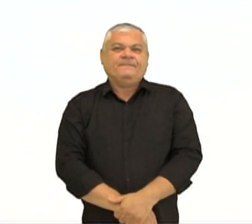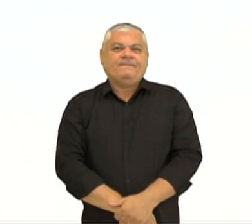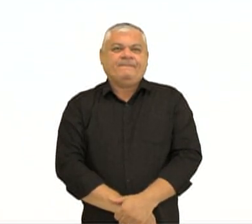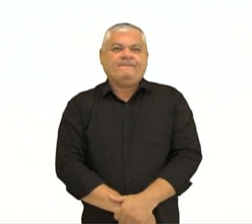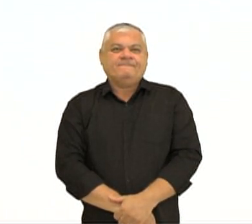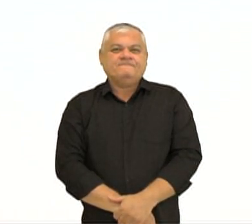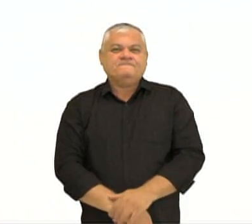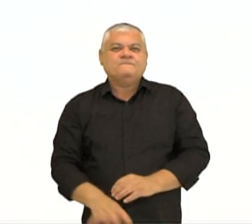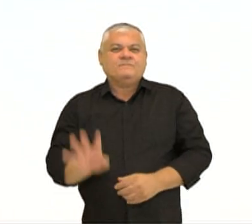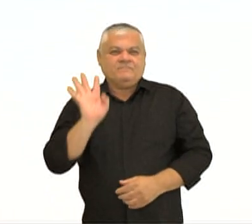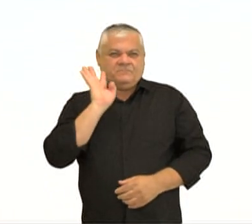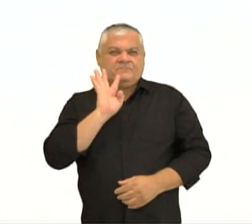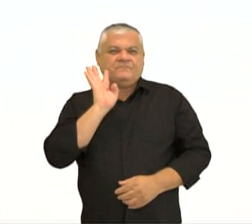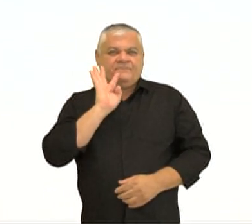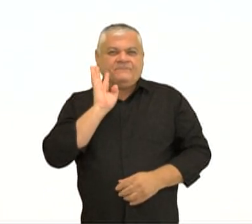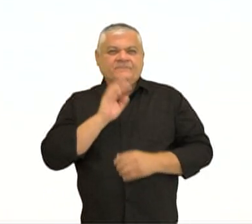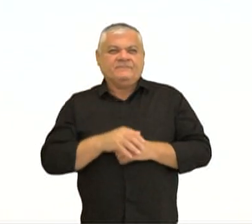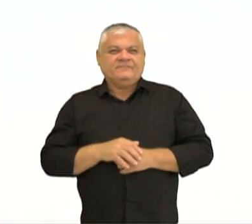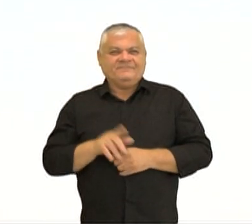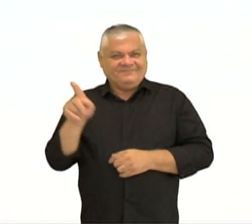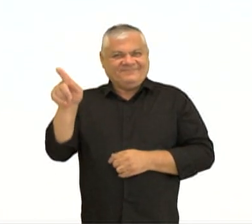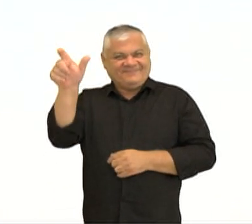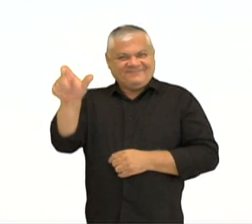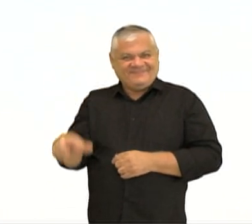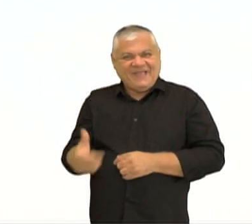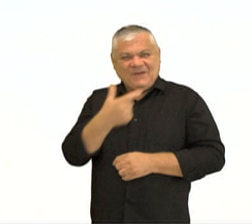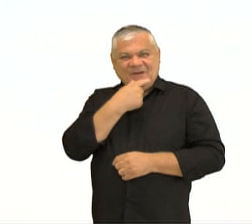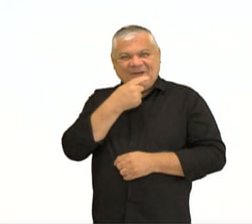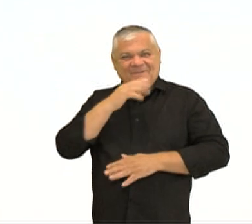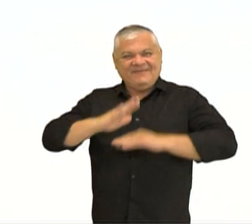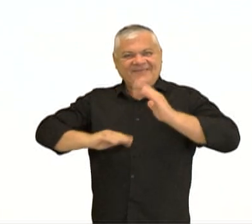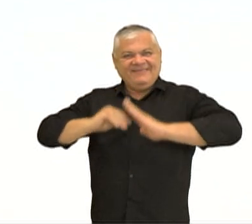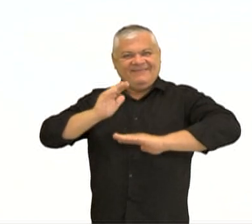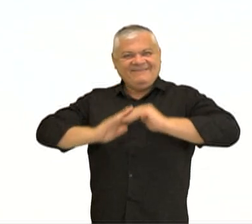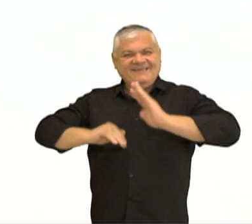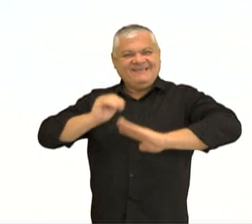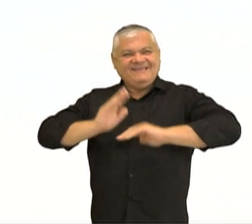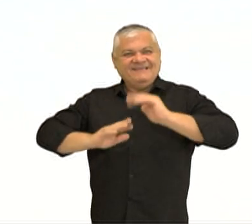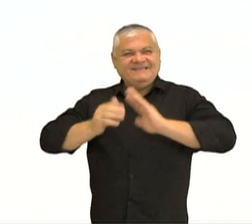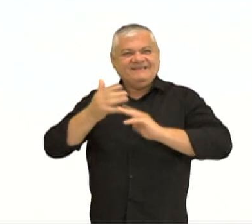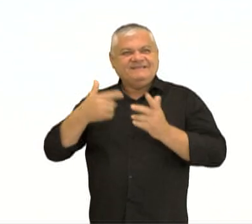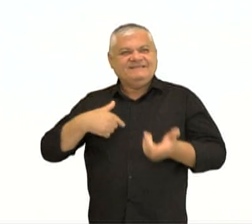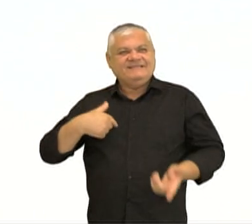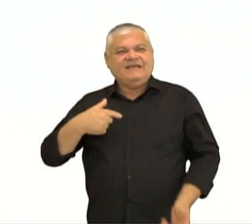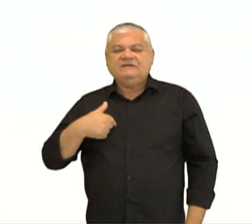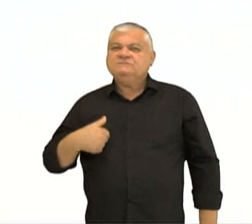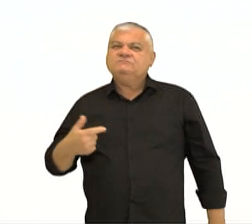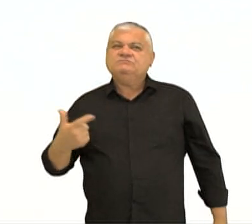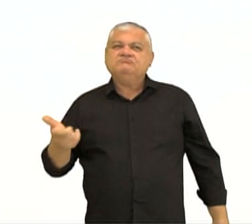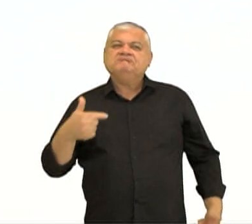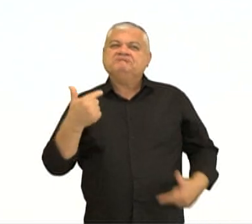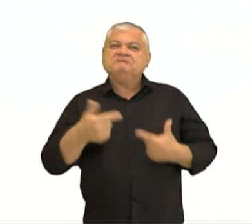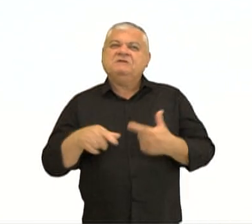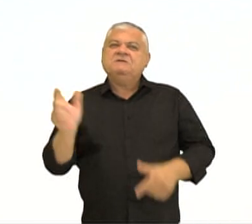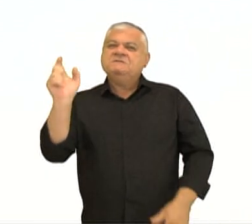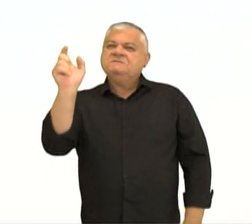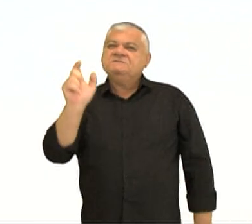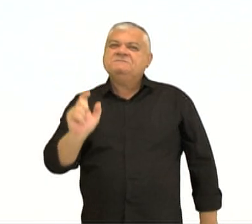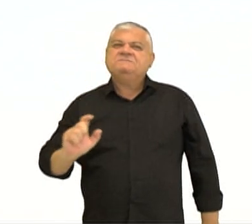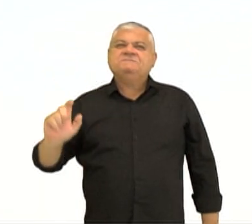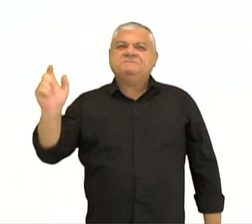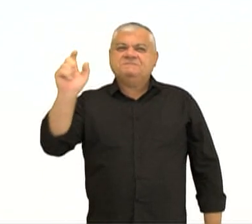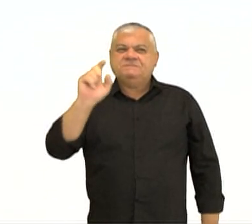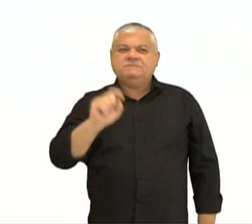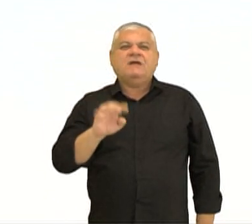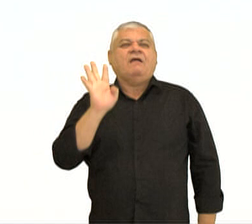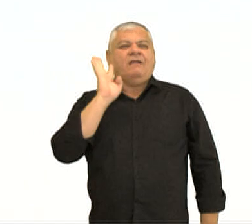Então, olha que legal, a gente tem aqui o artista fazendo a sua obra, né? Então, ele está ali mandando o seu grafite. É muito